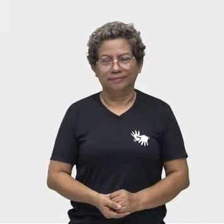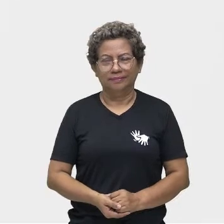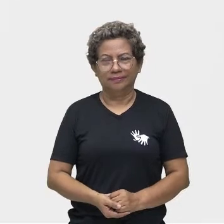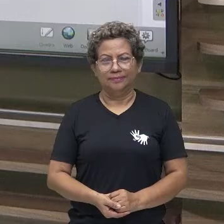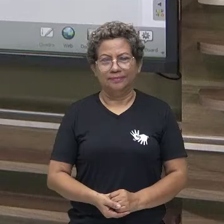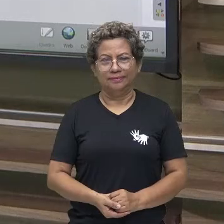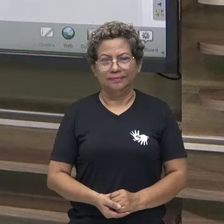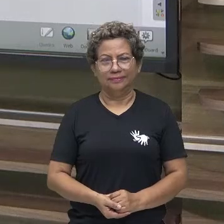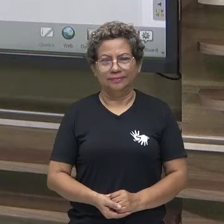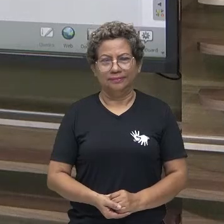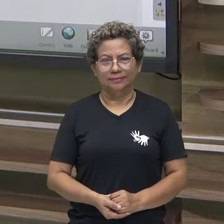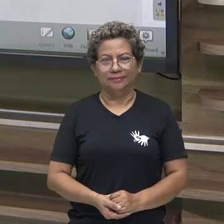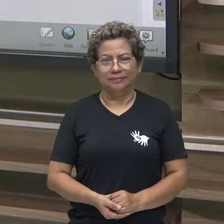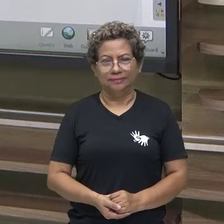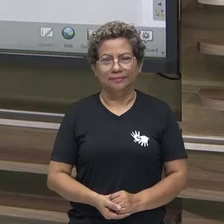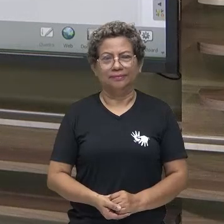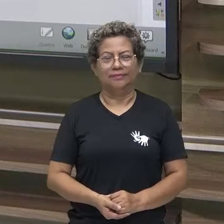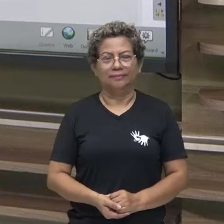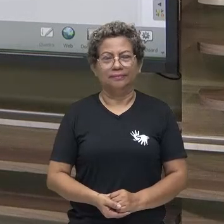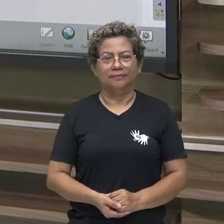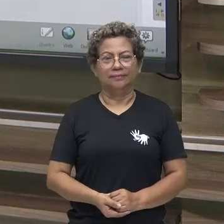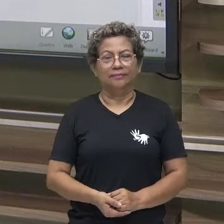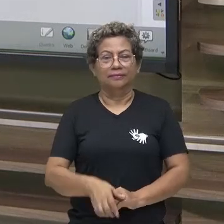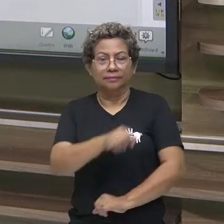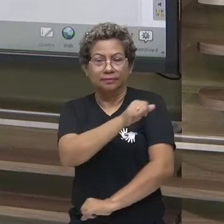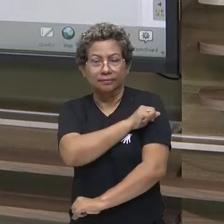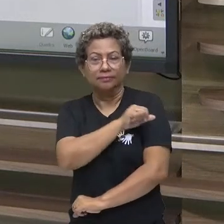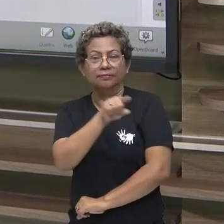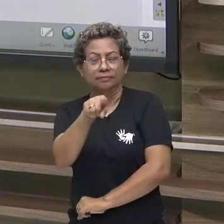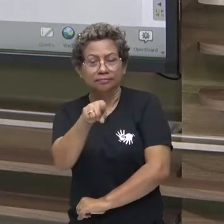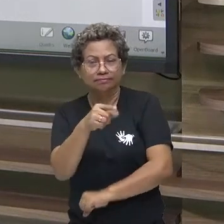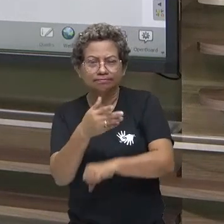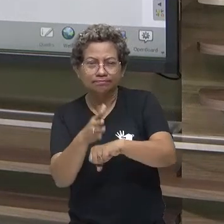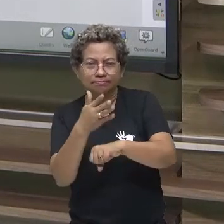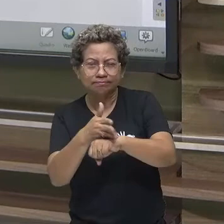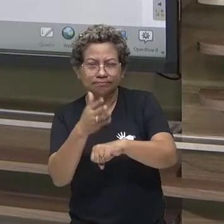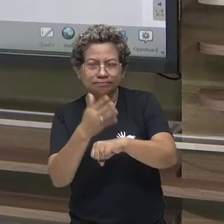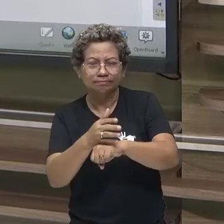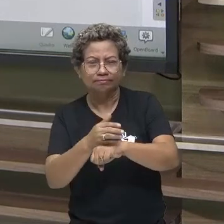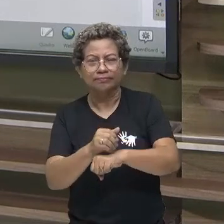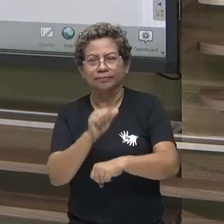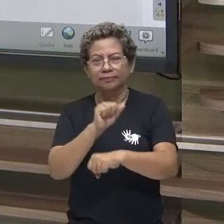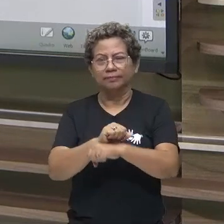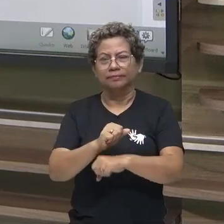Muito bem, queridos alunos. Tenham um bom desenvolvimento. Espero vocês até a nossa correção na